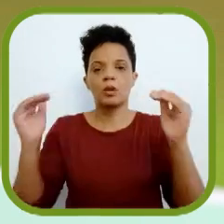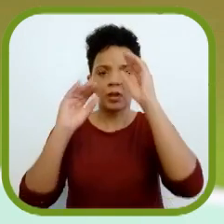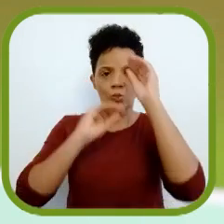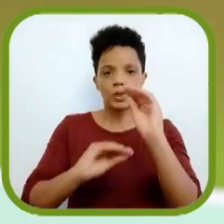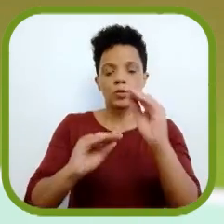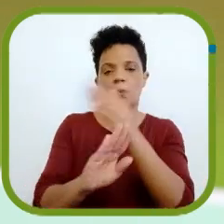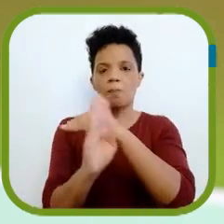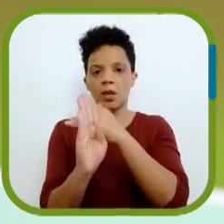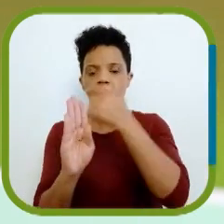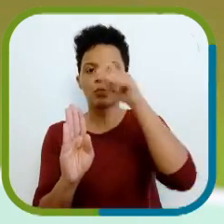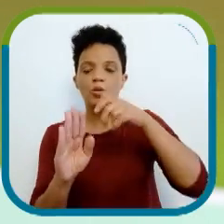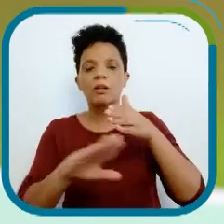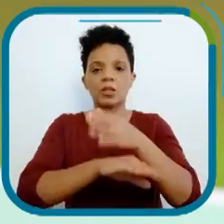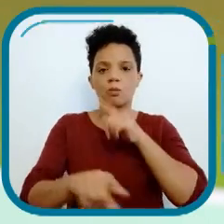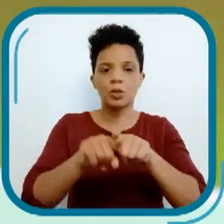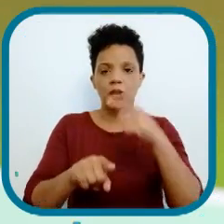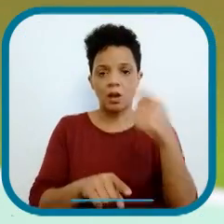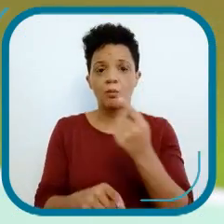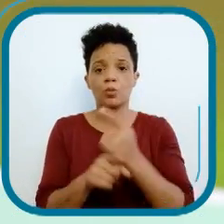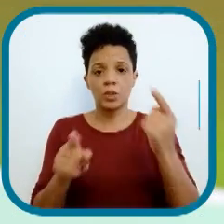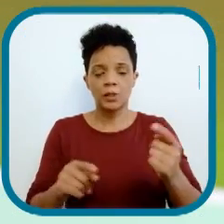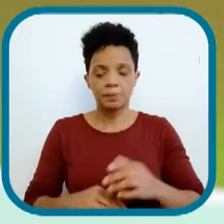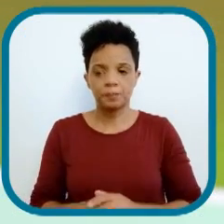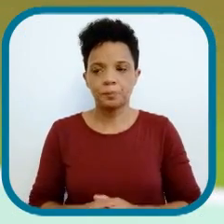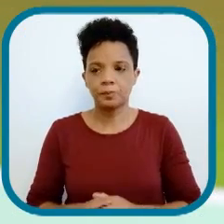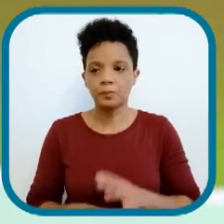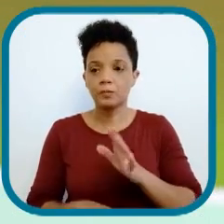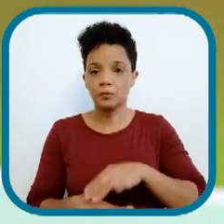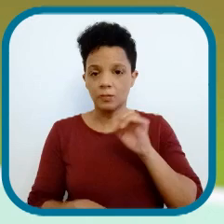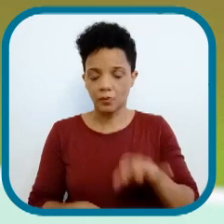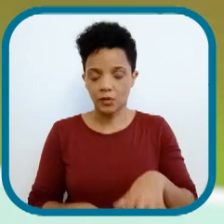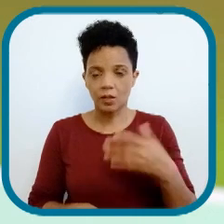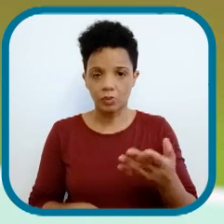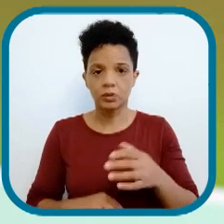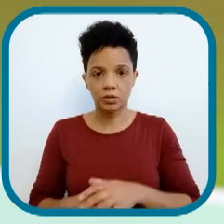exemplo, no nível de educação médio, das pessoas que têm acesso à política. Isto porquê? Porque